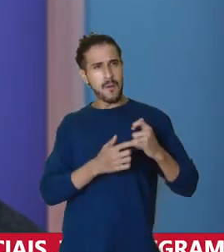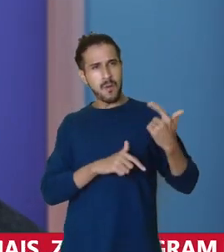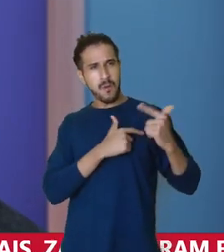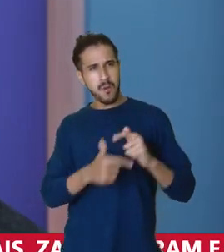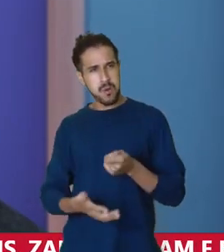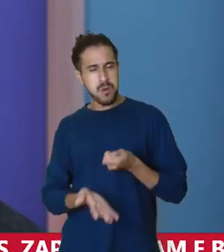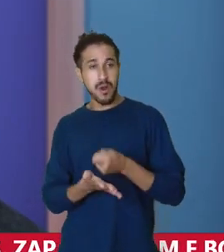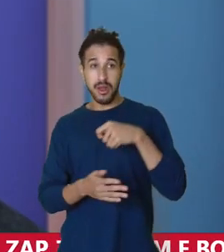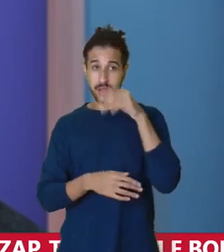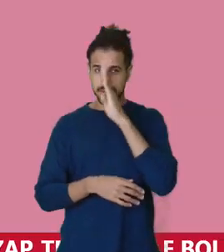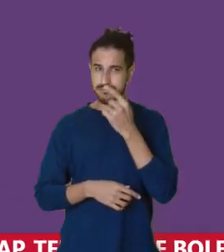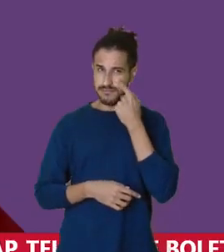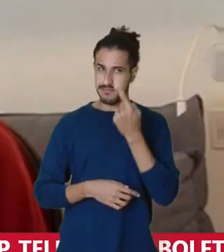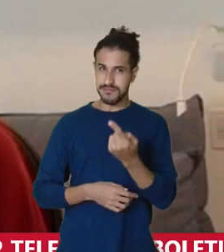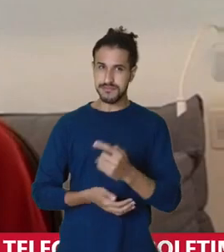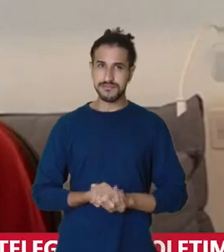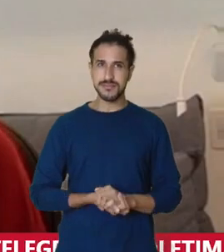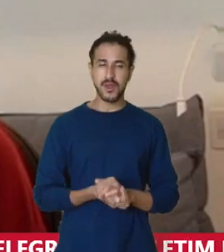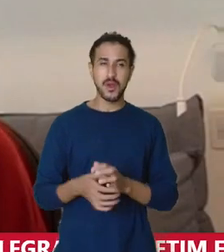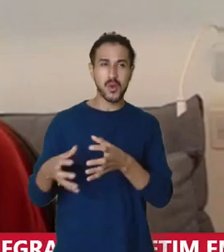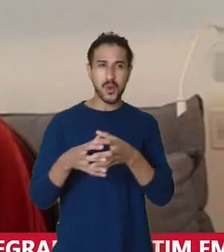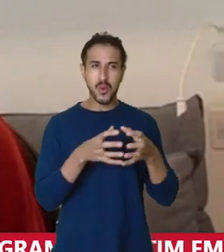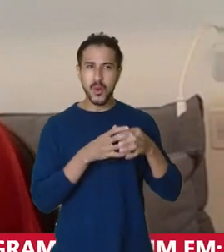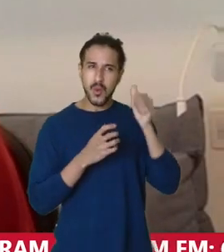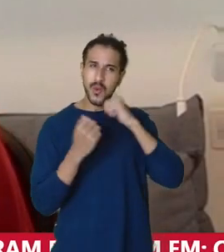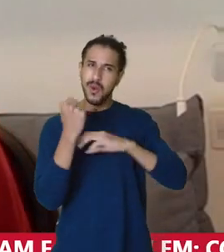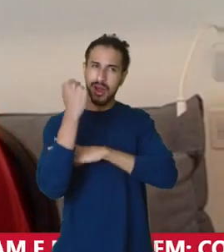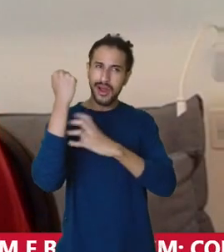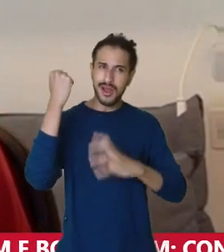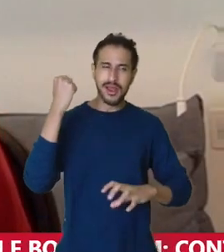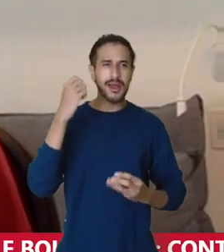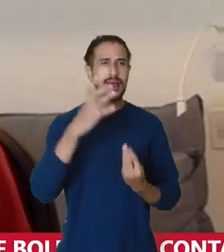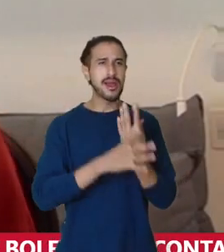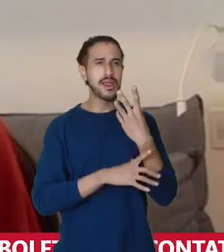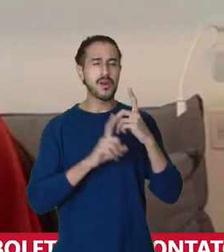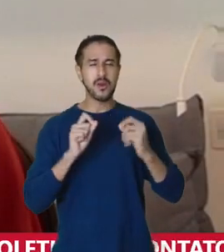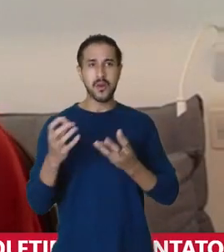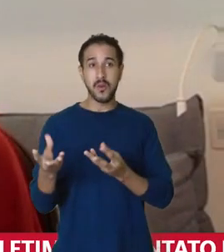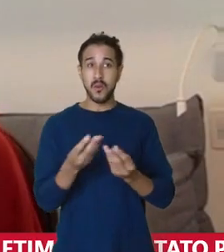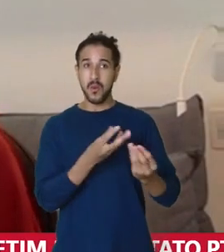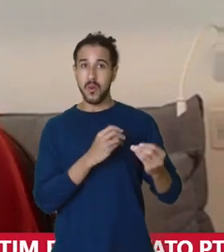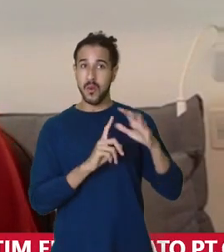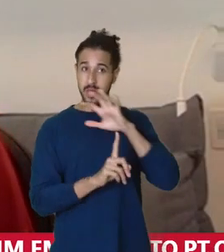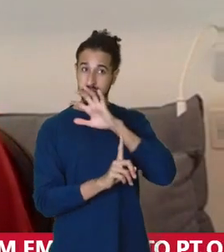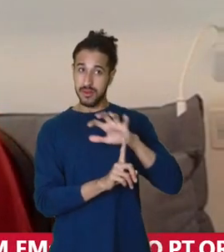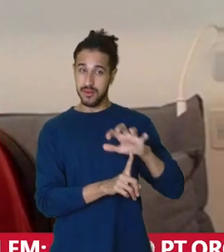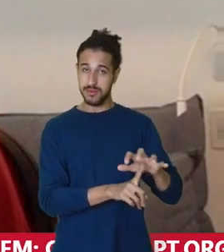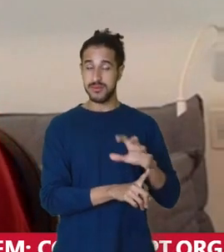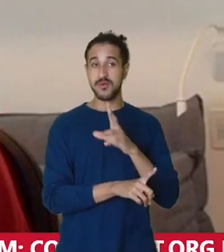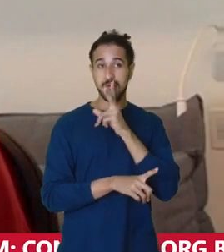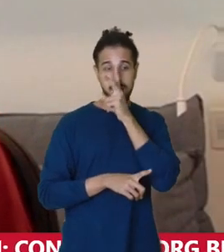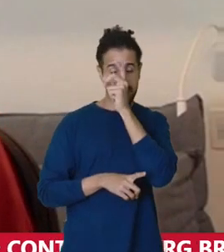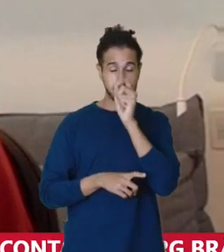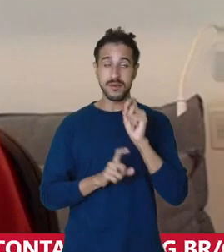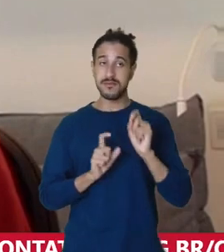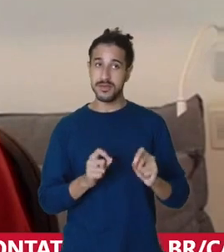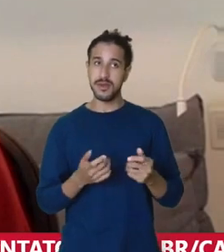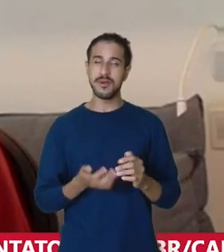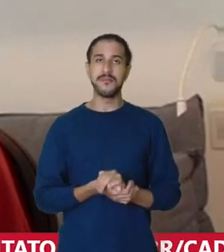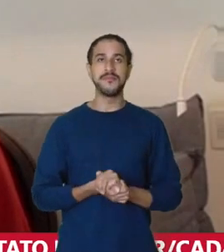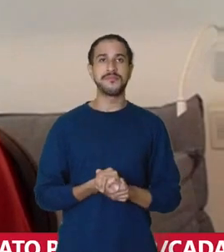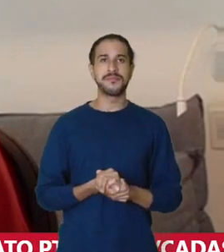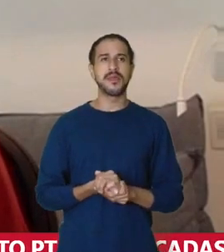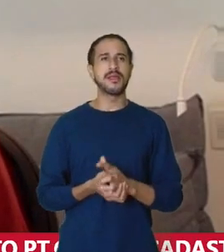no país. Acompanhe. Os movimentos feministas, eles produziram muitos efeitos, né? Então,